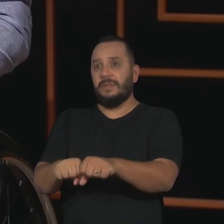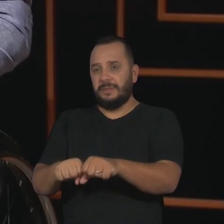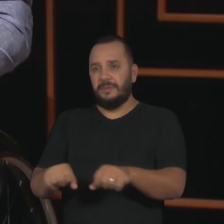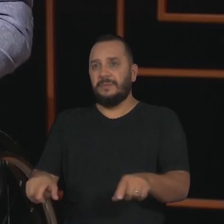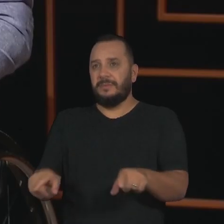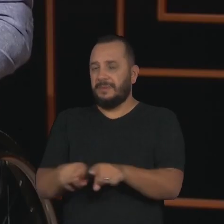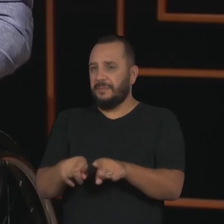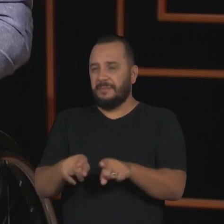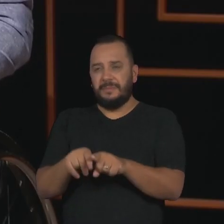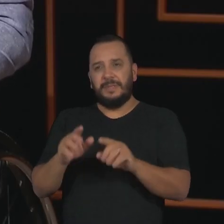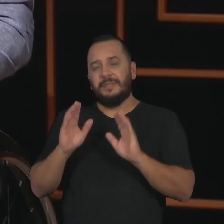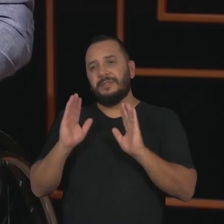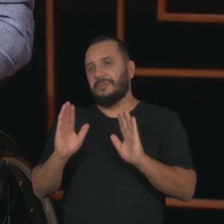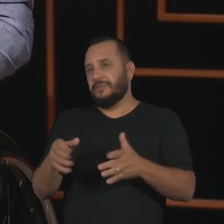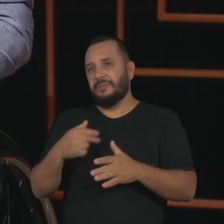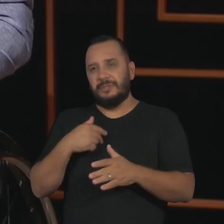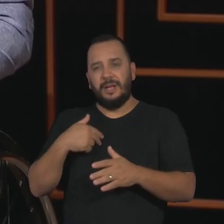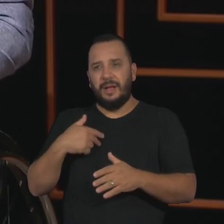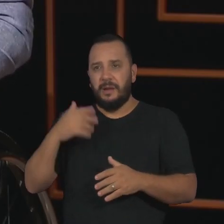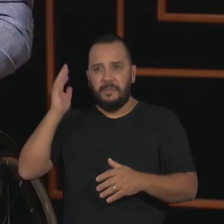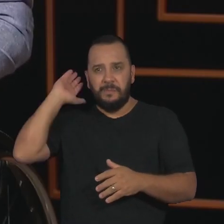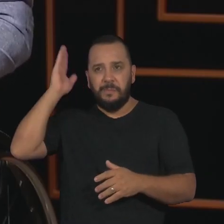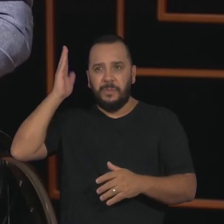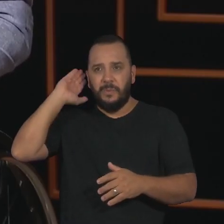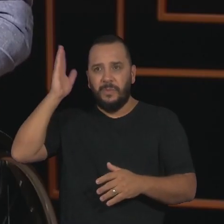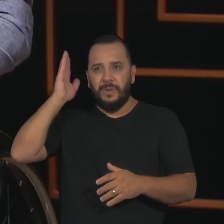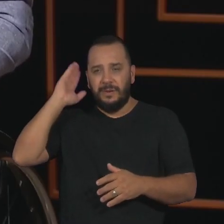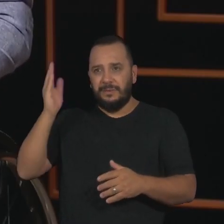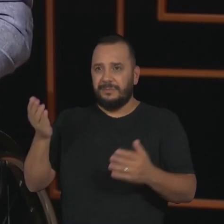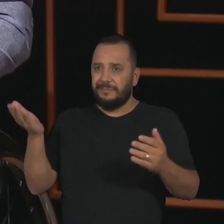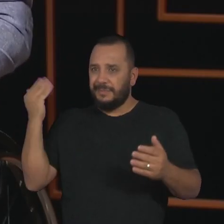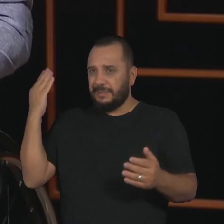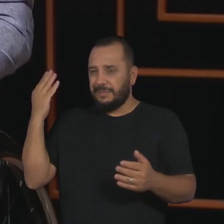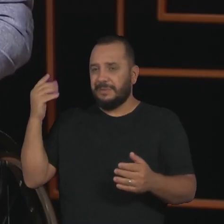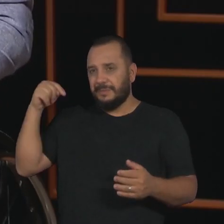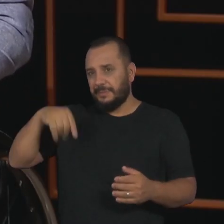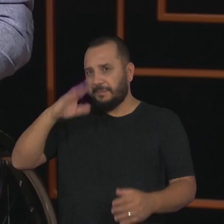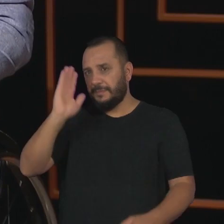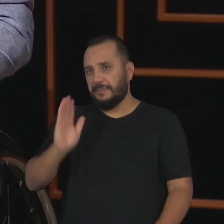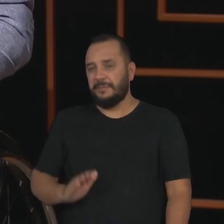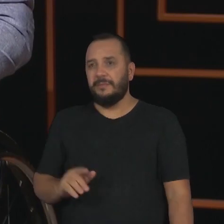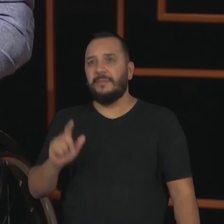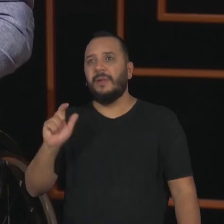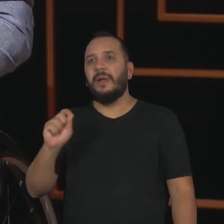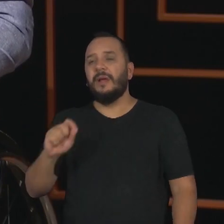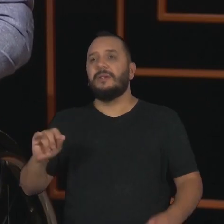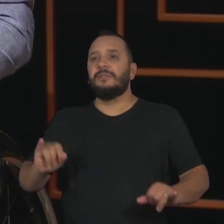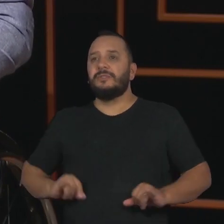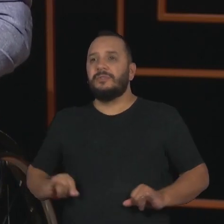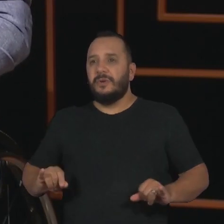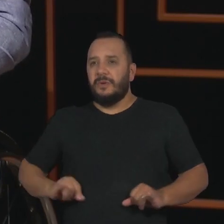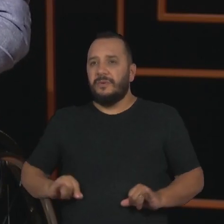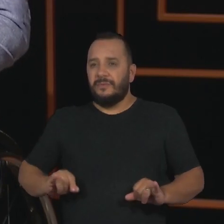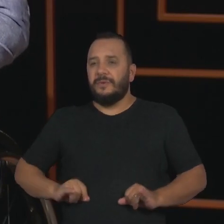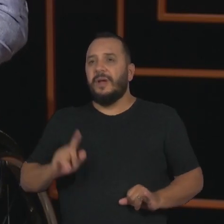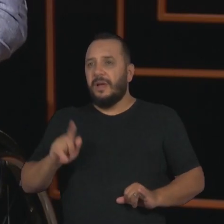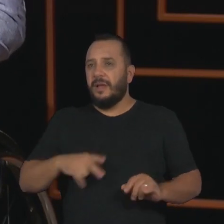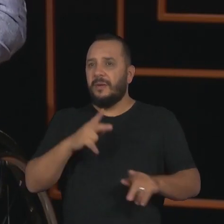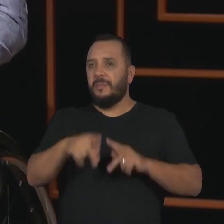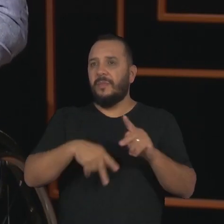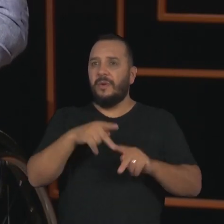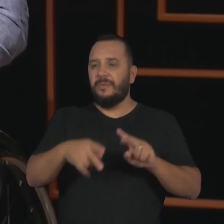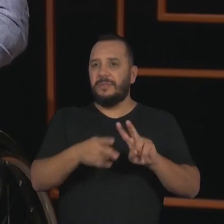acéfala que nós tivemos do meio ambiente no Brasil, quem primeiro sofre são os povos